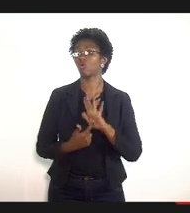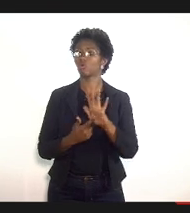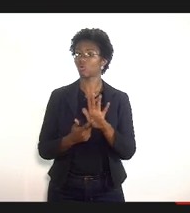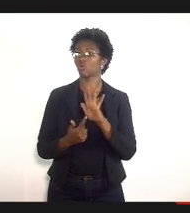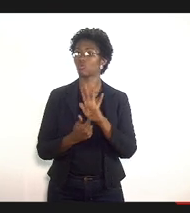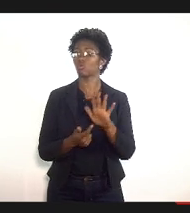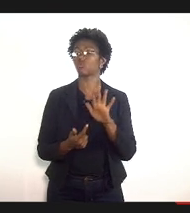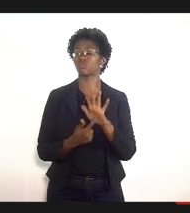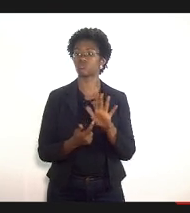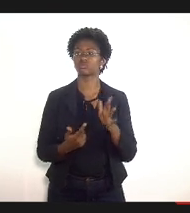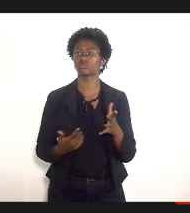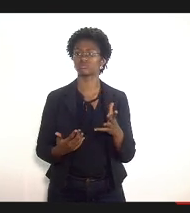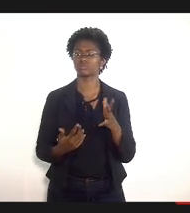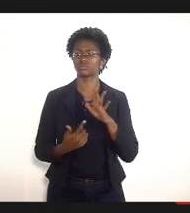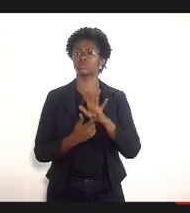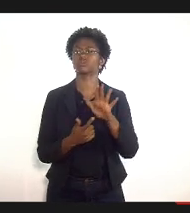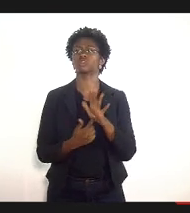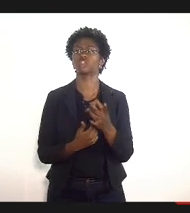como